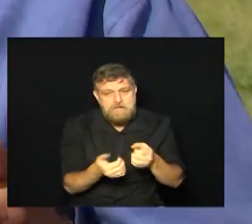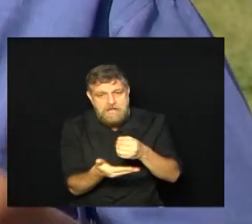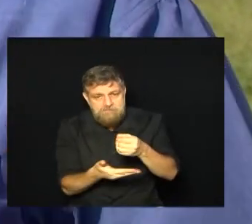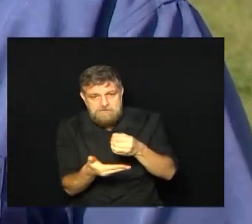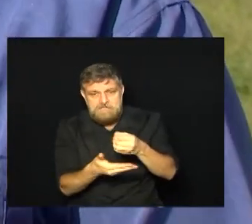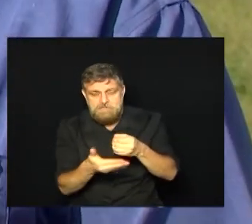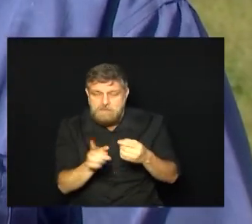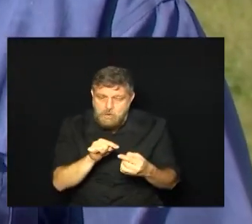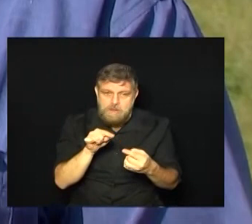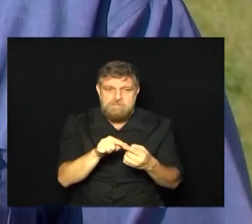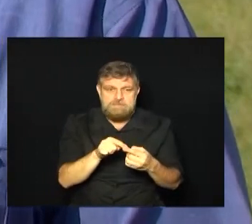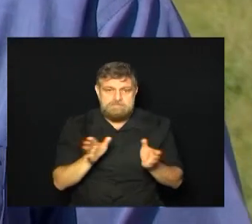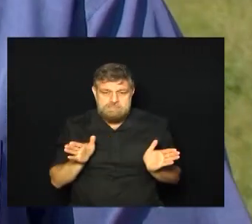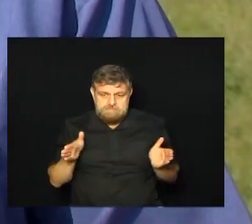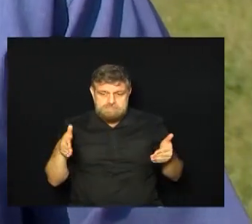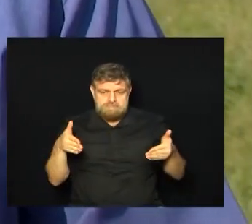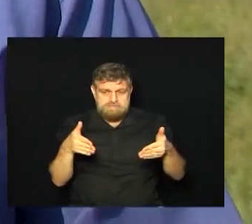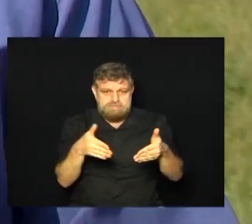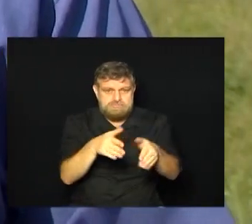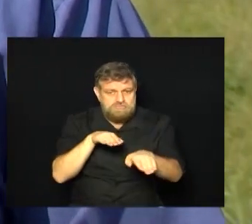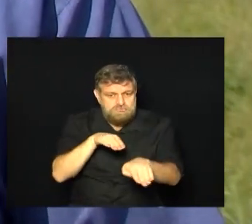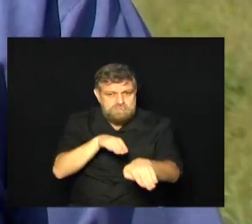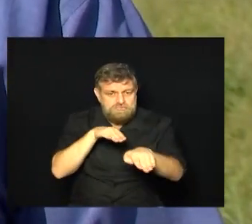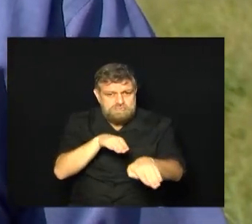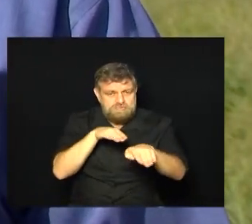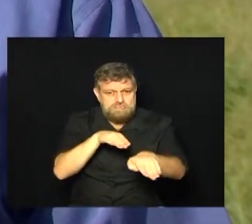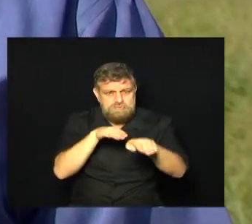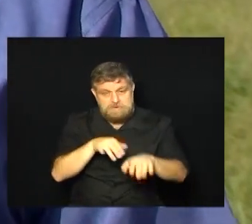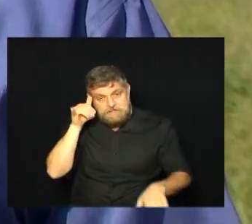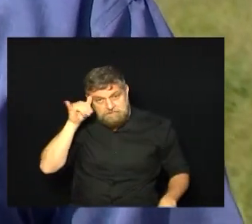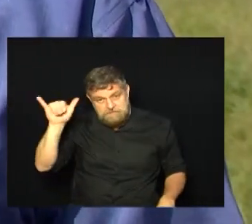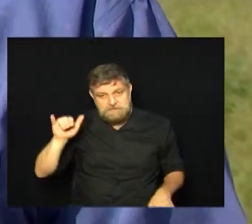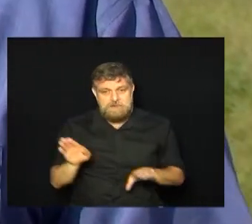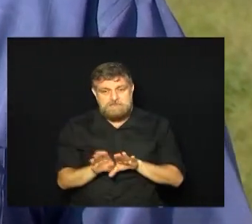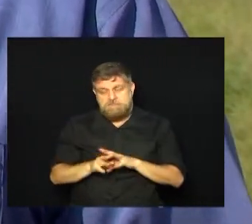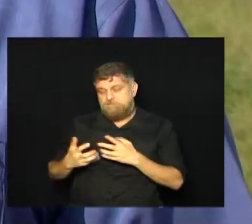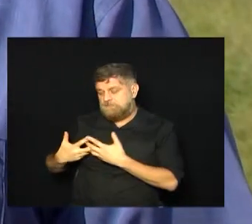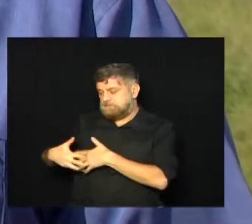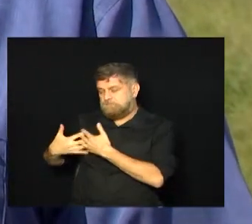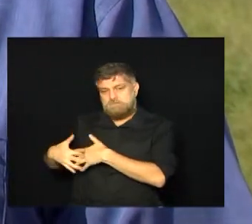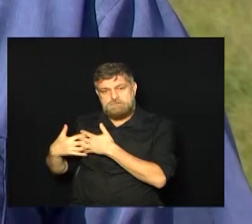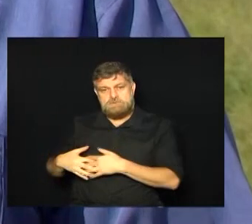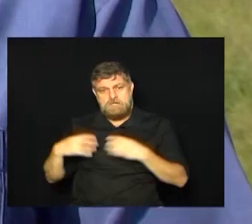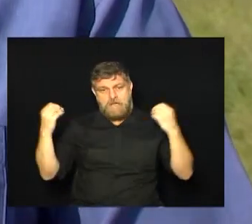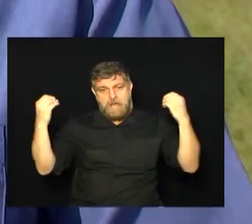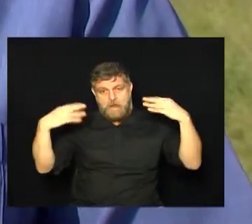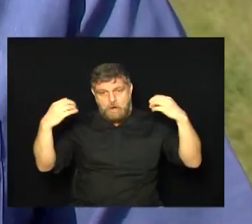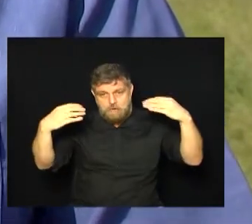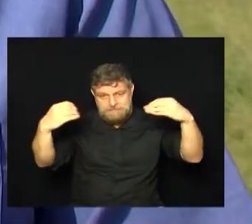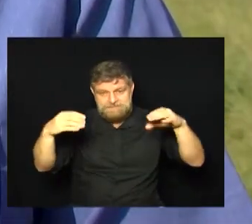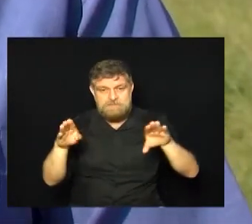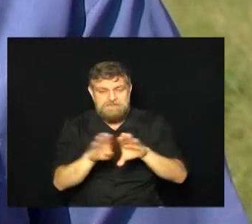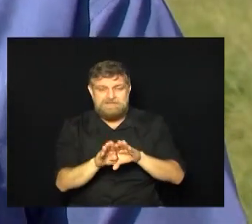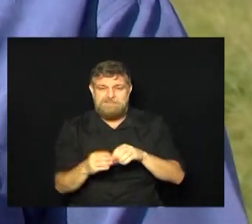para evitar esse afunilamento que a gente pode observar nas imagens, também fazer funcionar a iluminação e uma